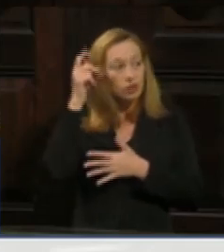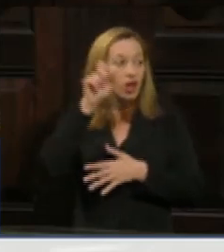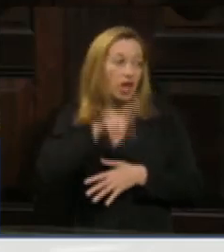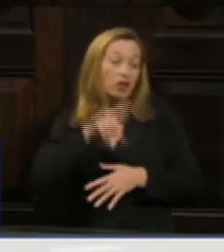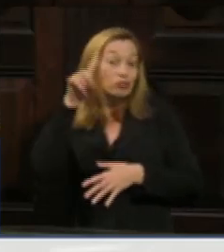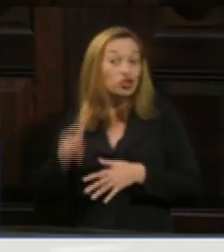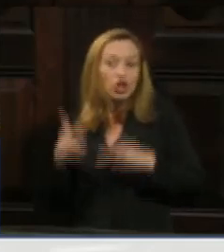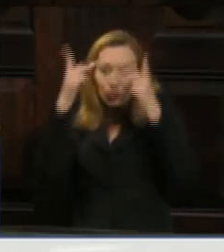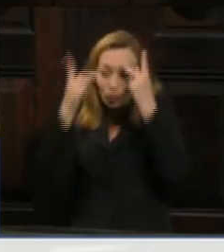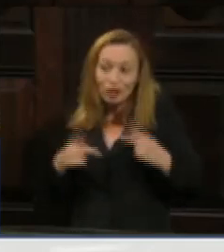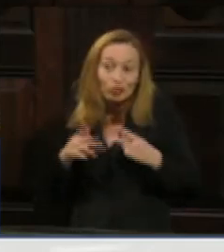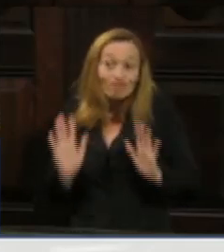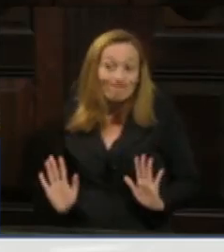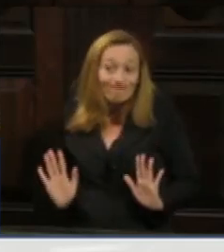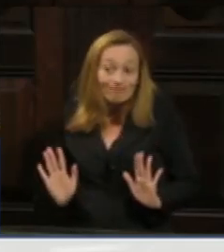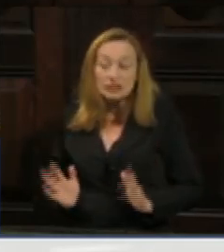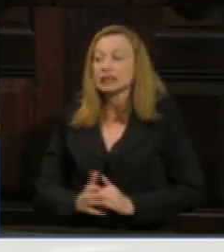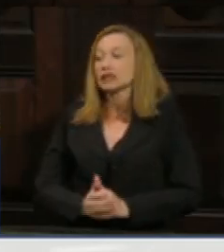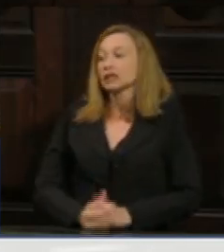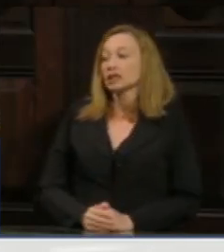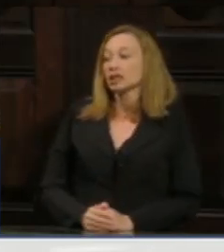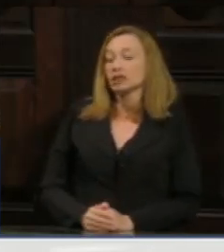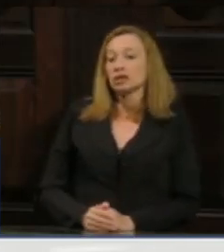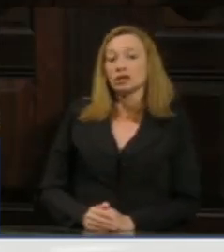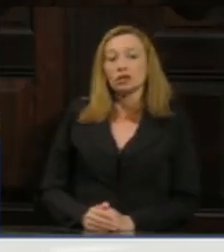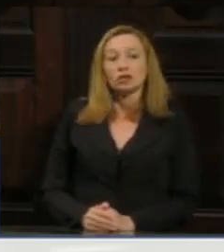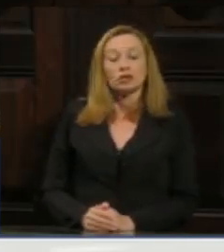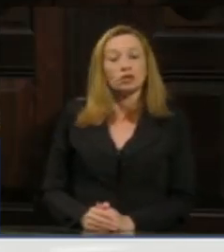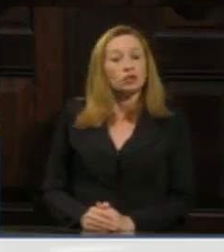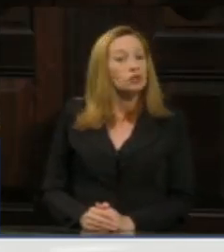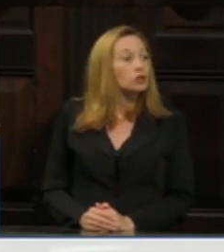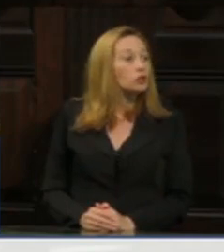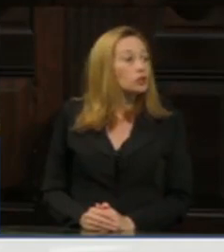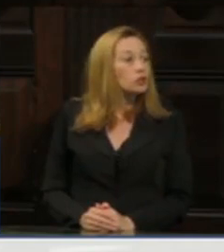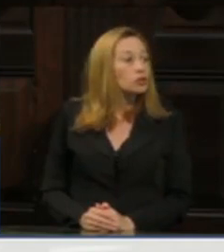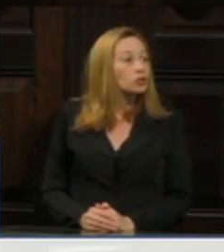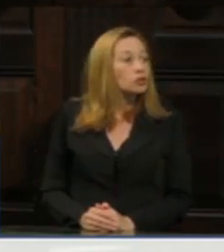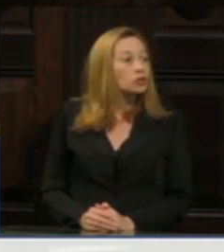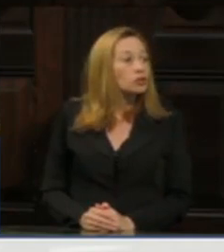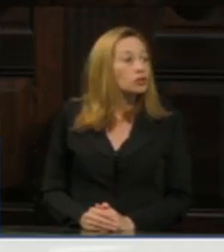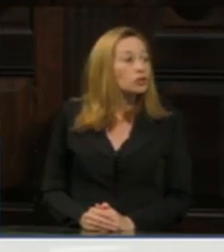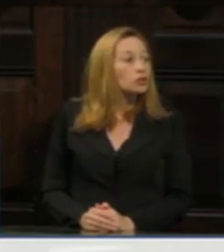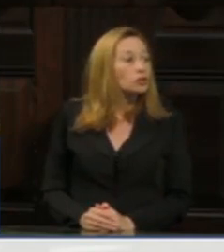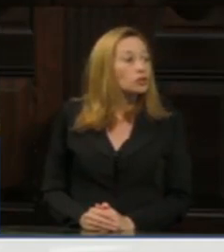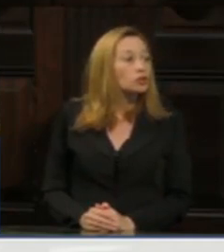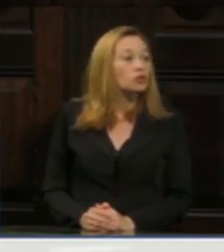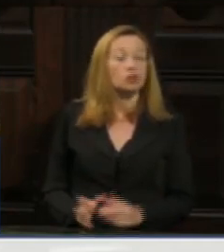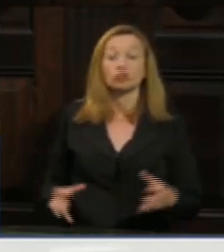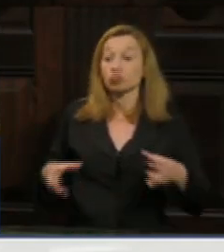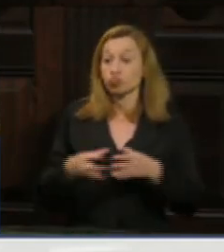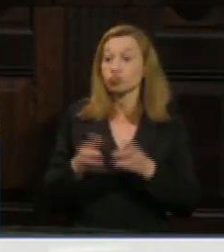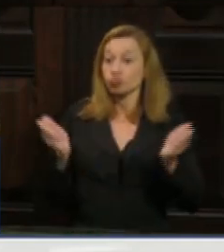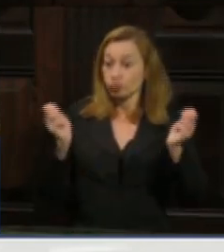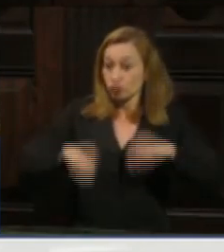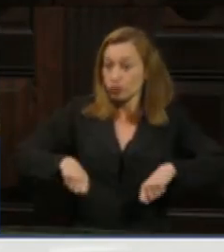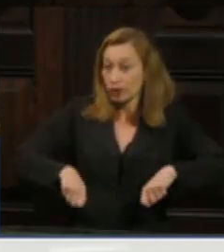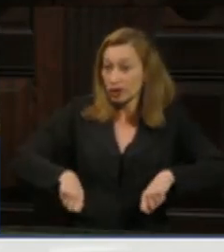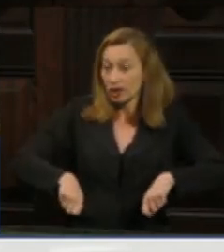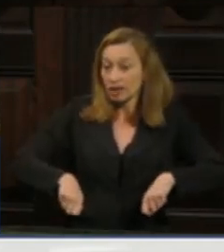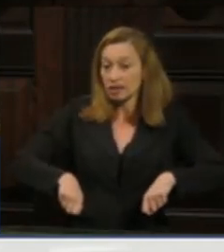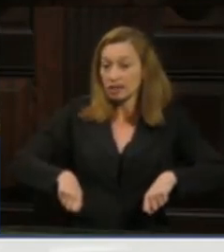mas, e defendo que os órgãos de fiscalização tenham o dever